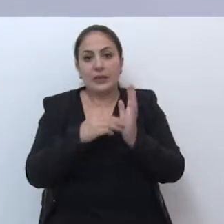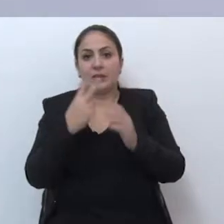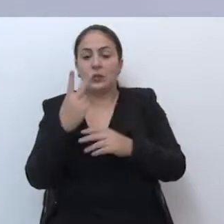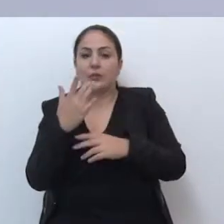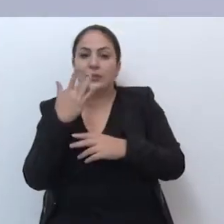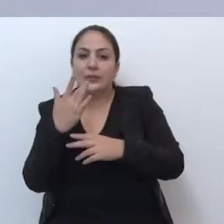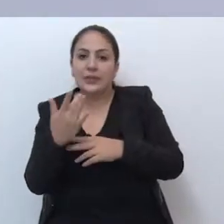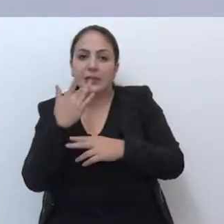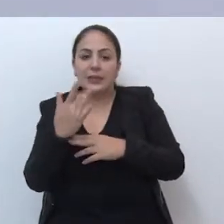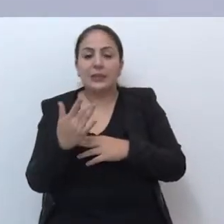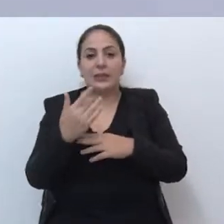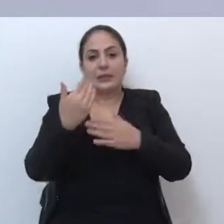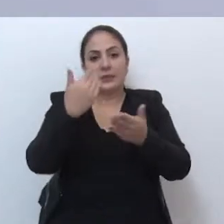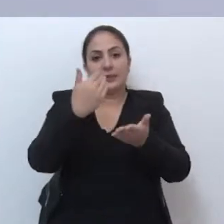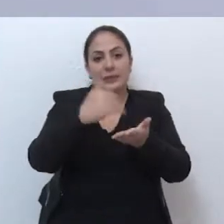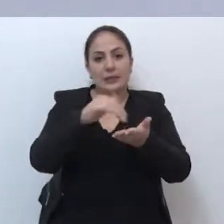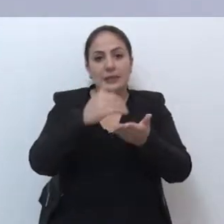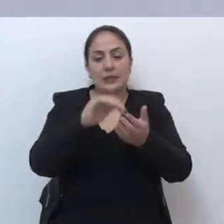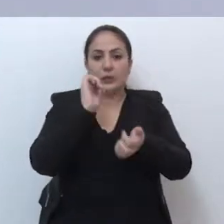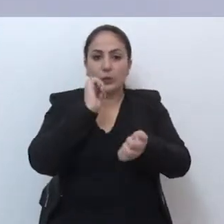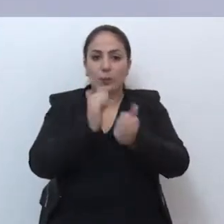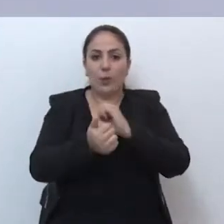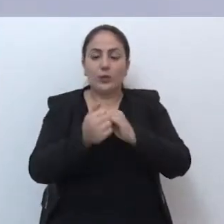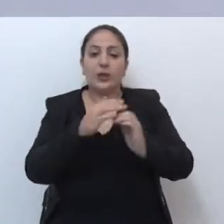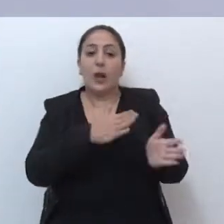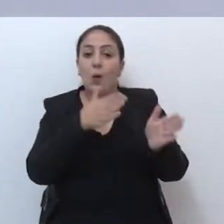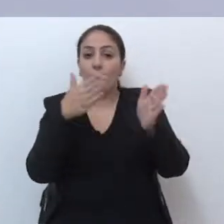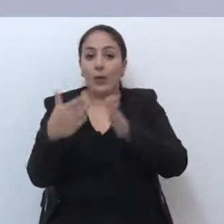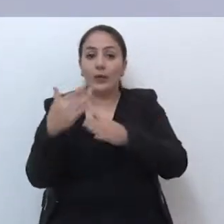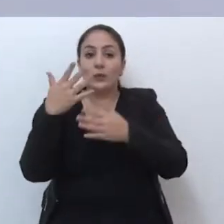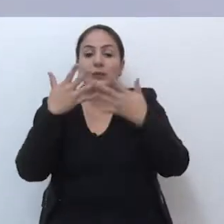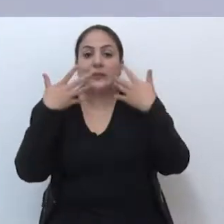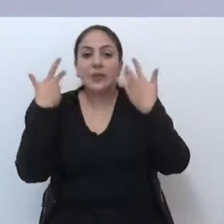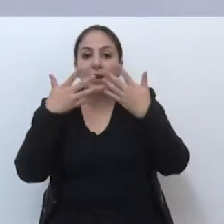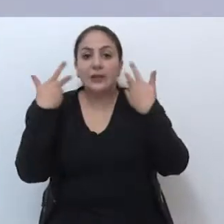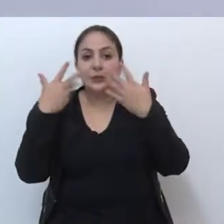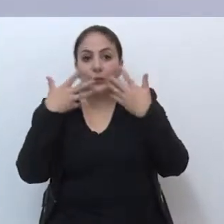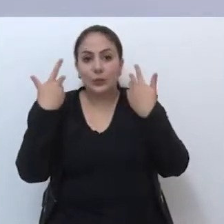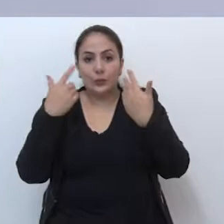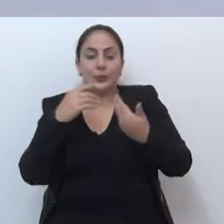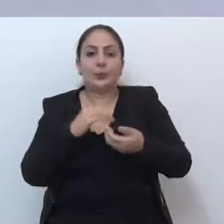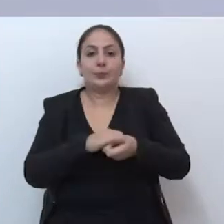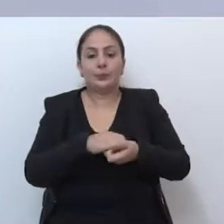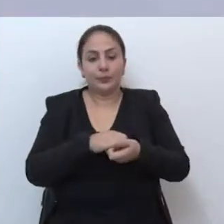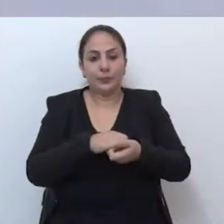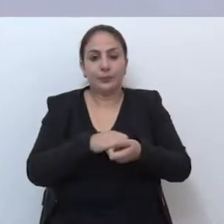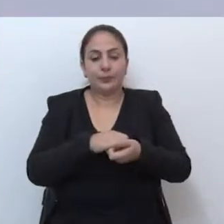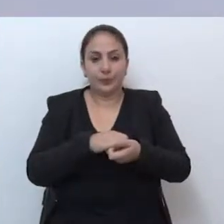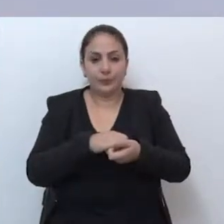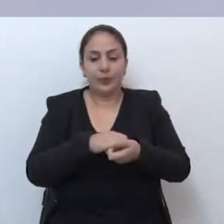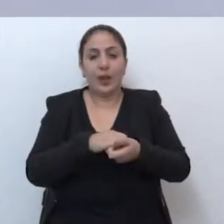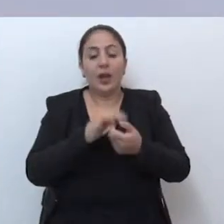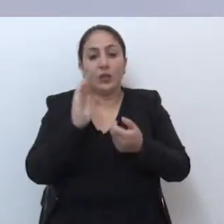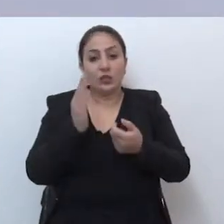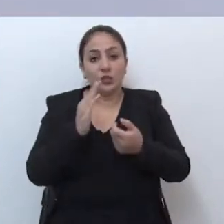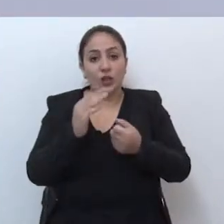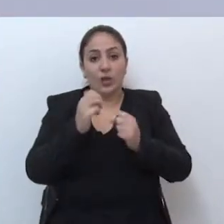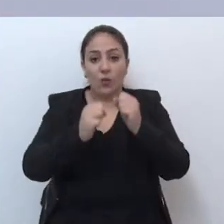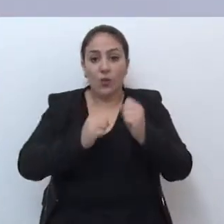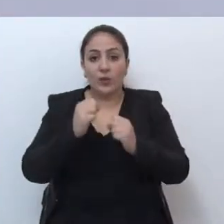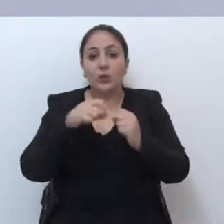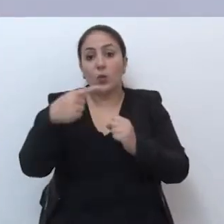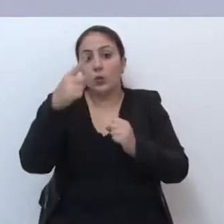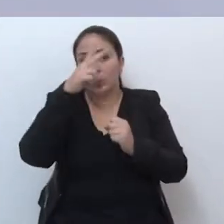e as 2 da tarde, na Secretaria de Esportes, que fica ao lado do Teatro Múcio de Castro. Já os corredores de